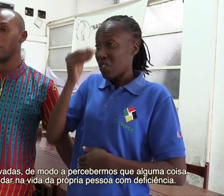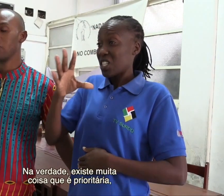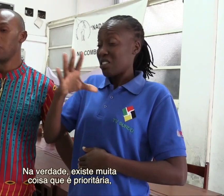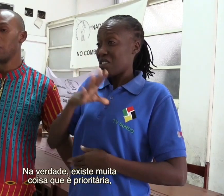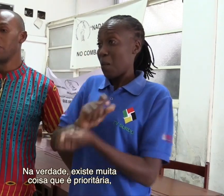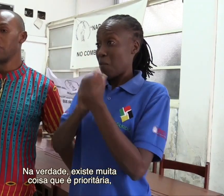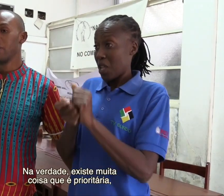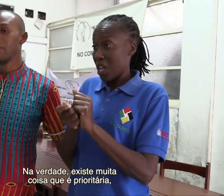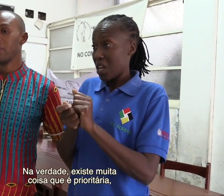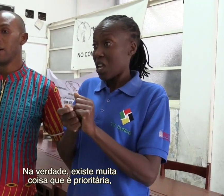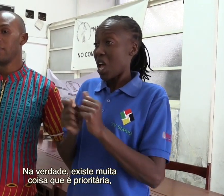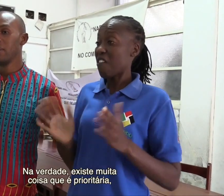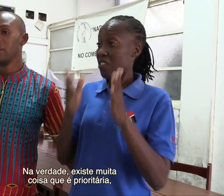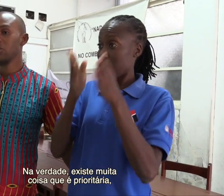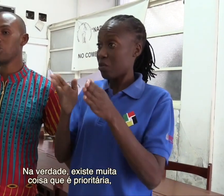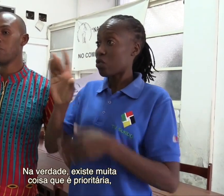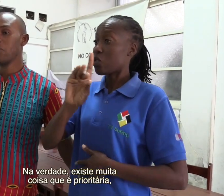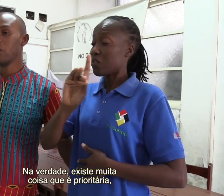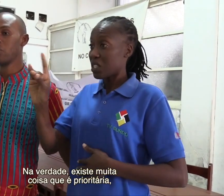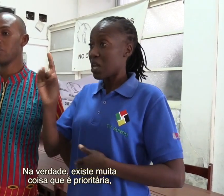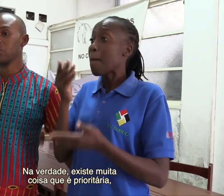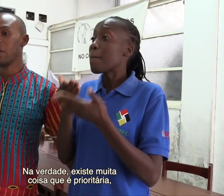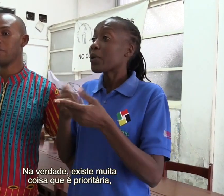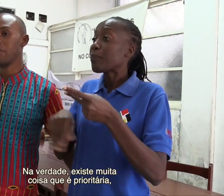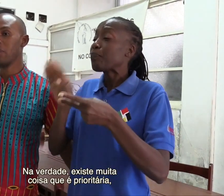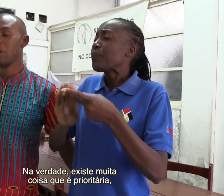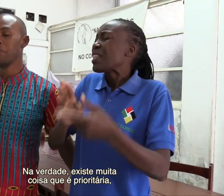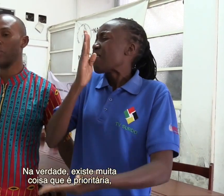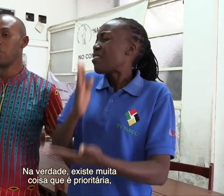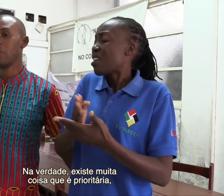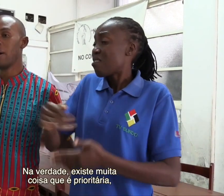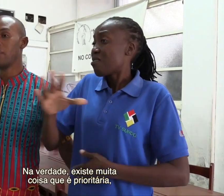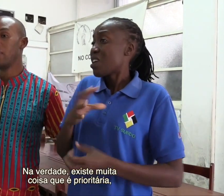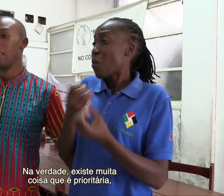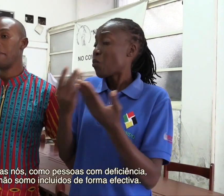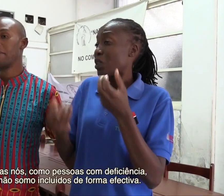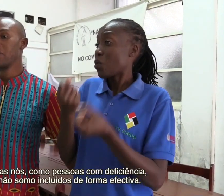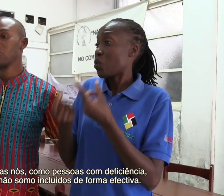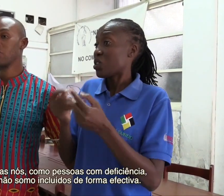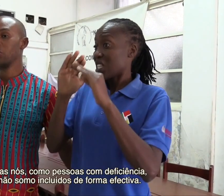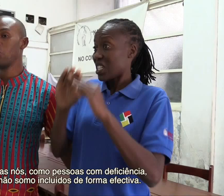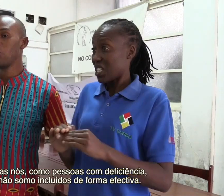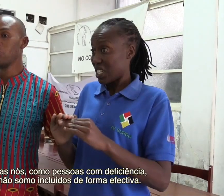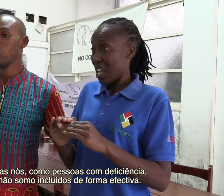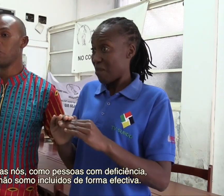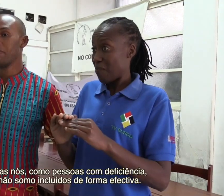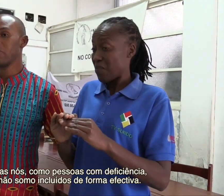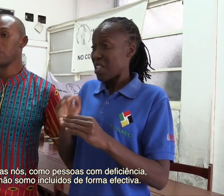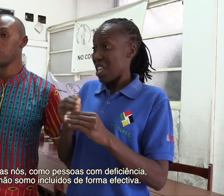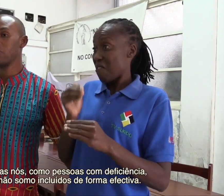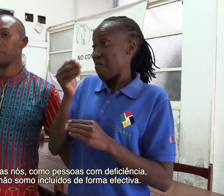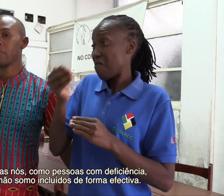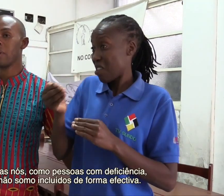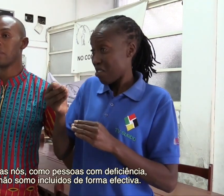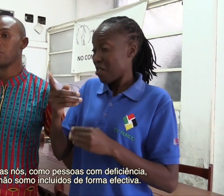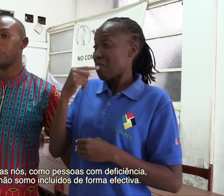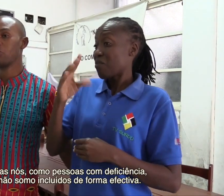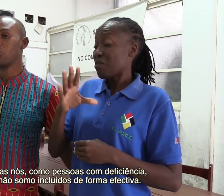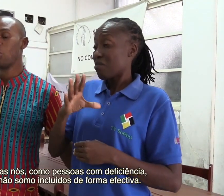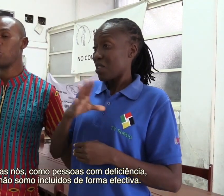deficiente. Porque, na verdade, existem muitas coisas que estão em frente que é prioridade, mas que nós, como pessoas com